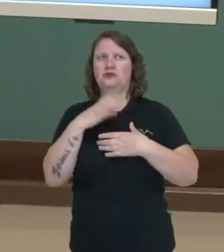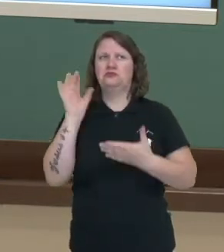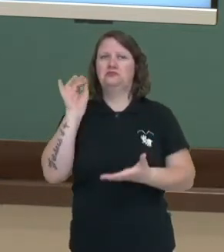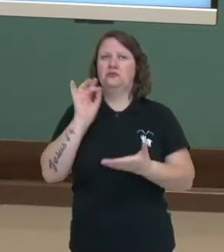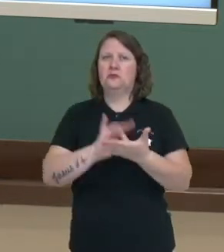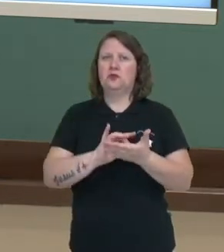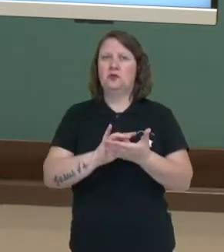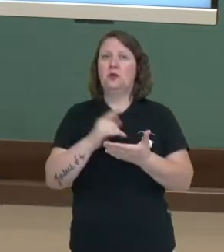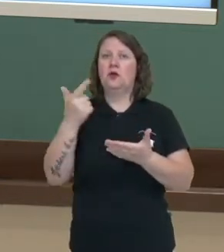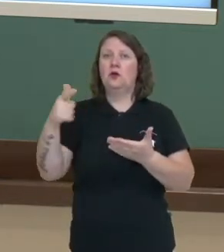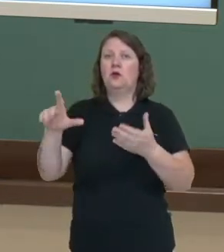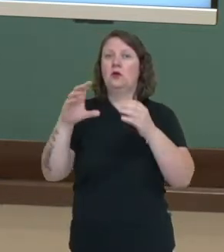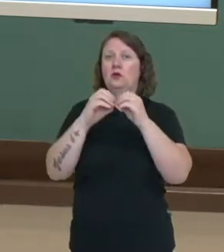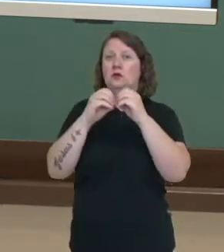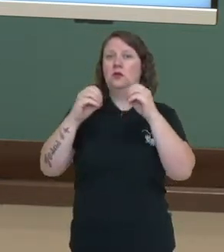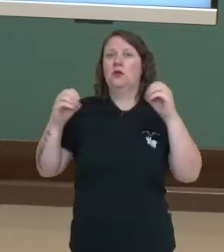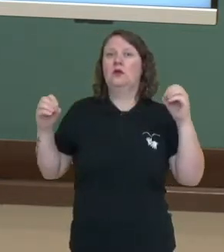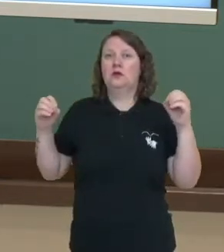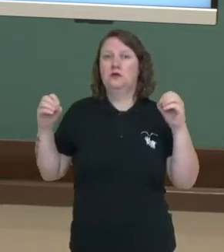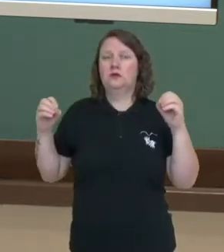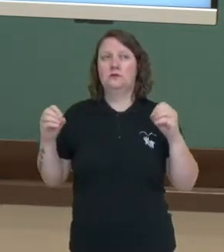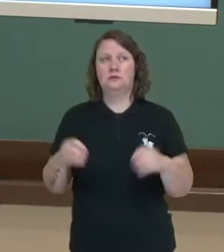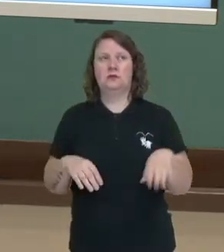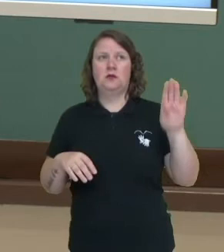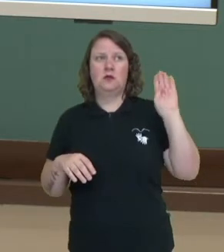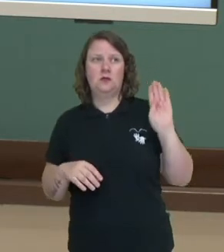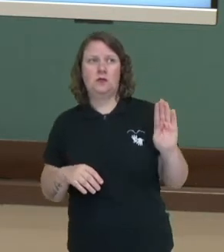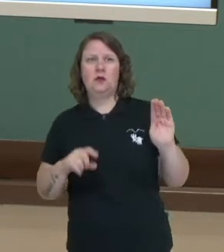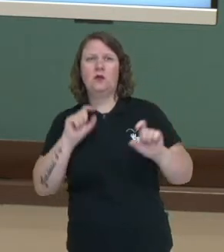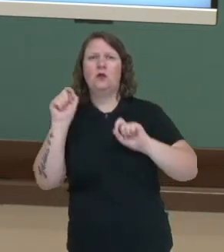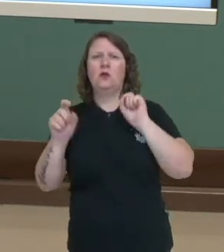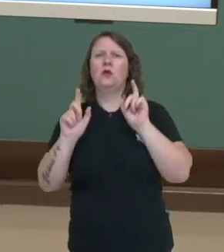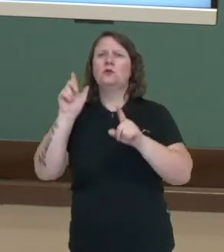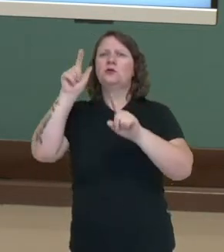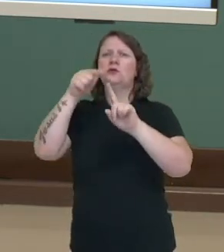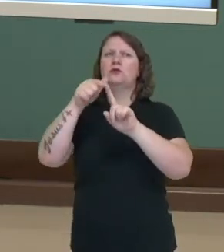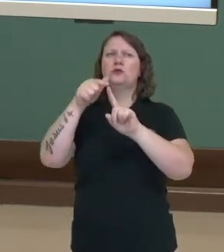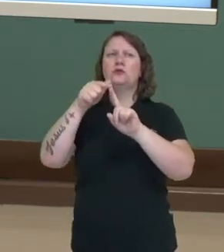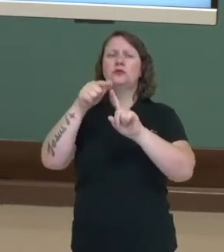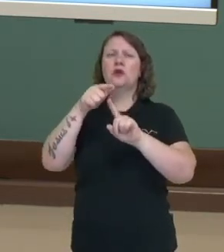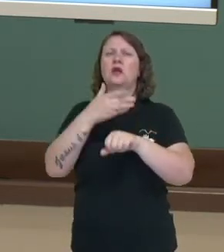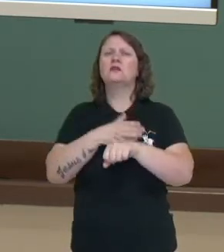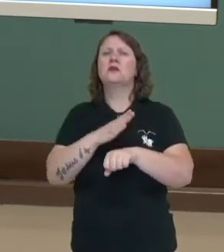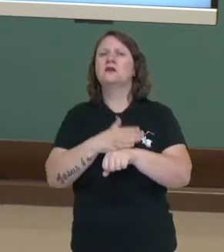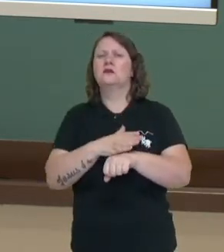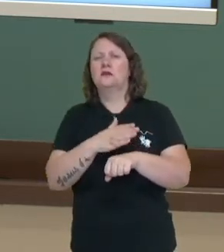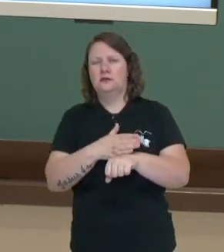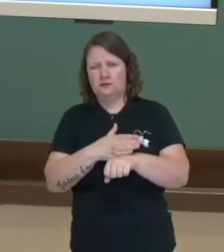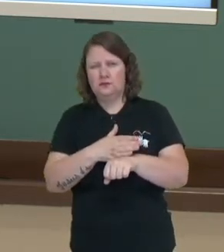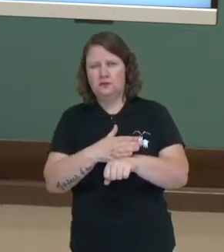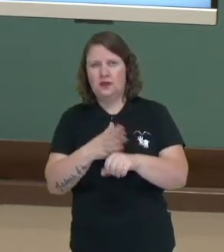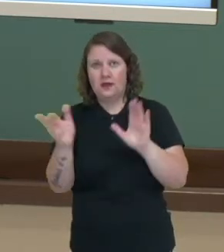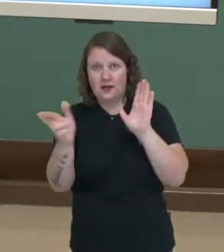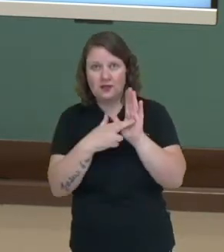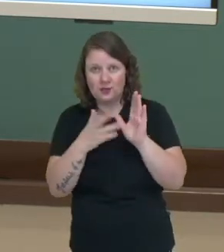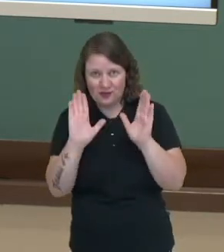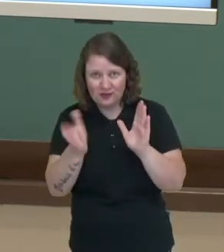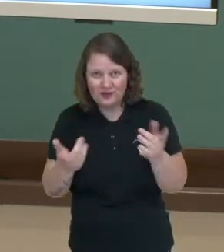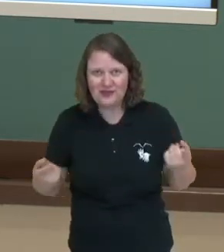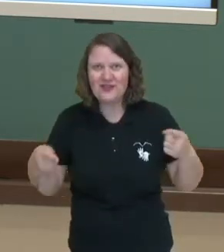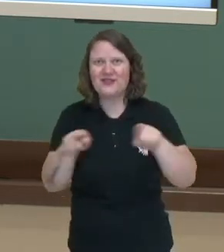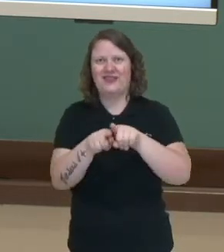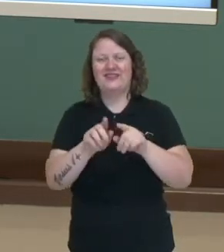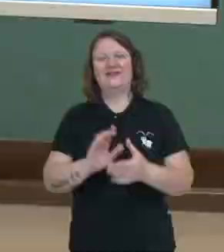estabelece com a outra oração? Letra B, qual função sintática ela exerce? Responda.